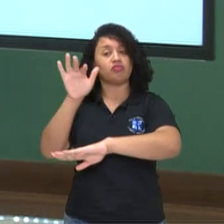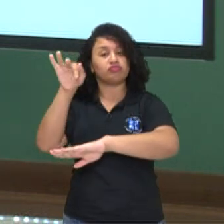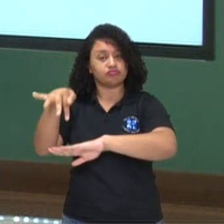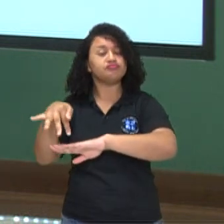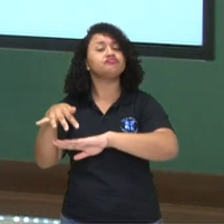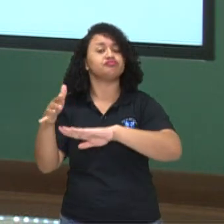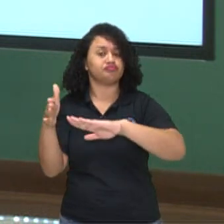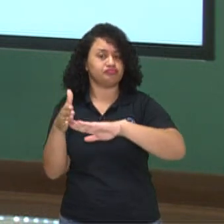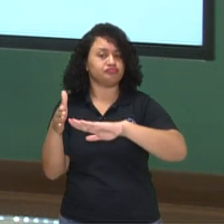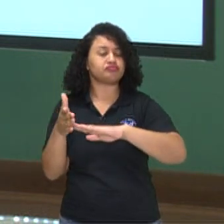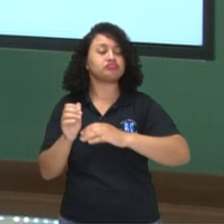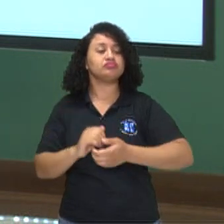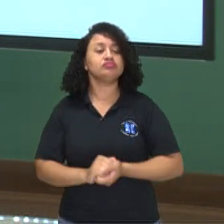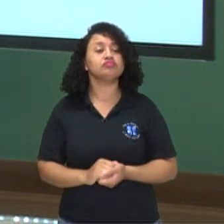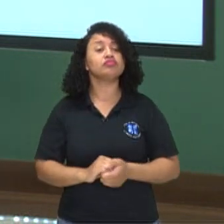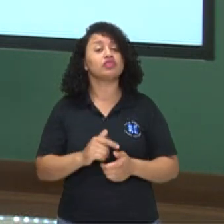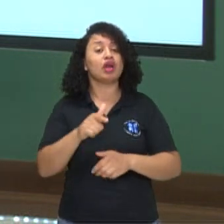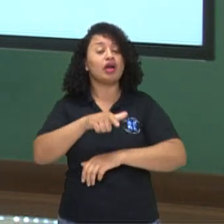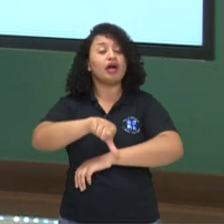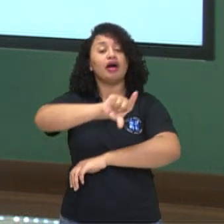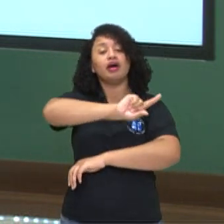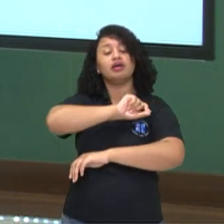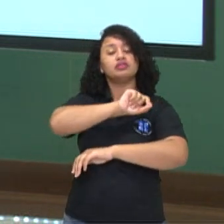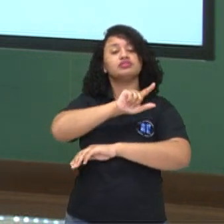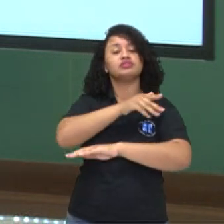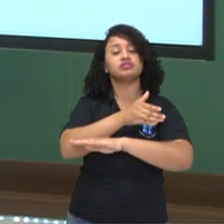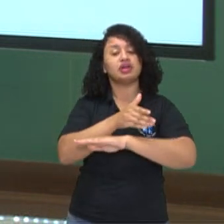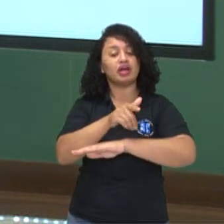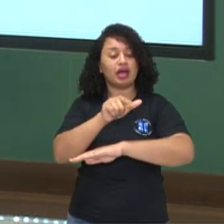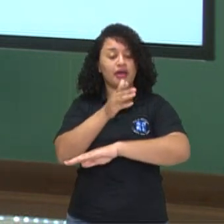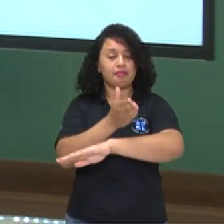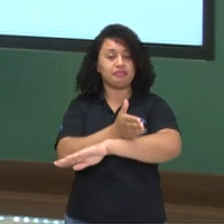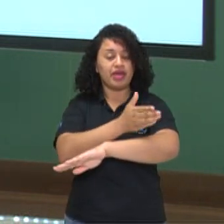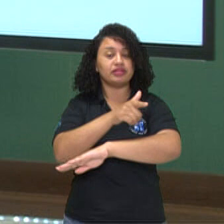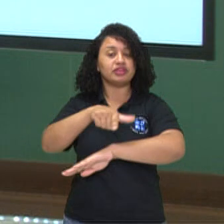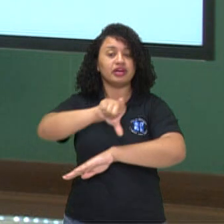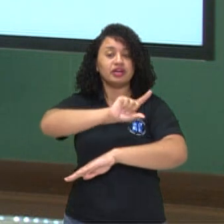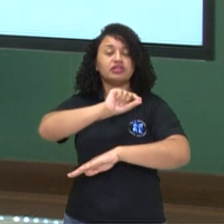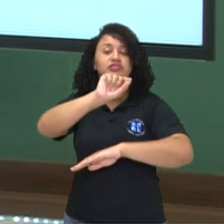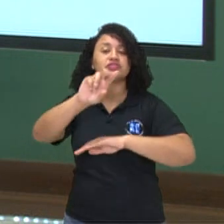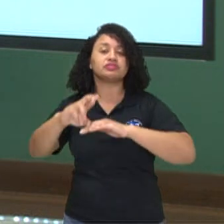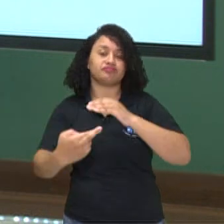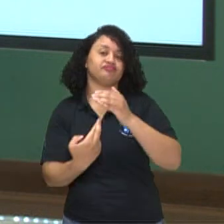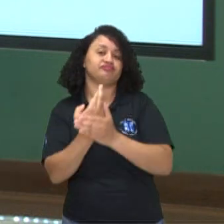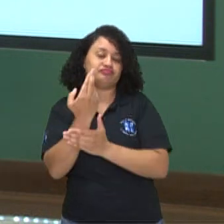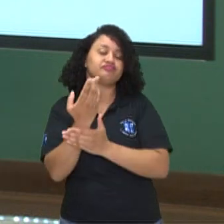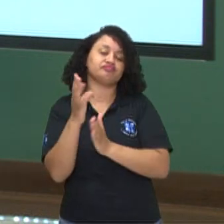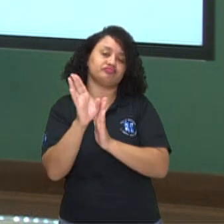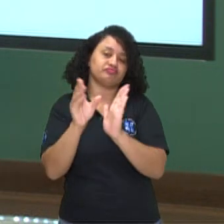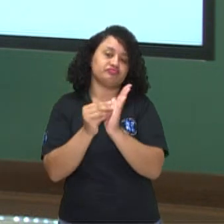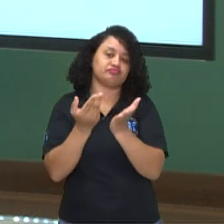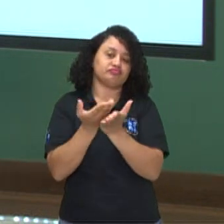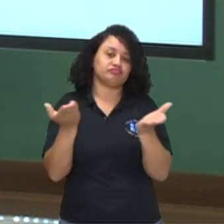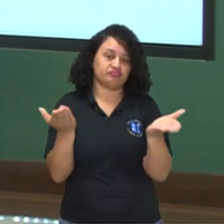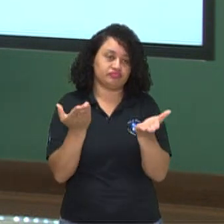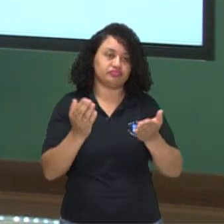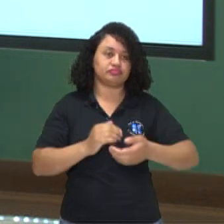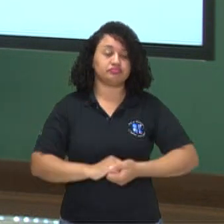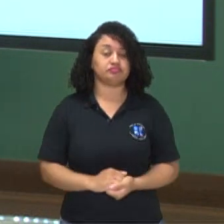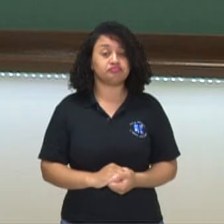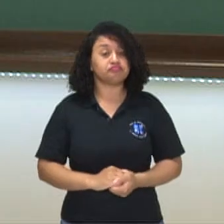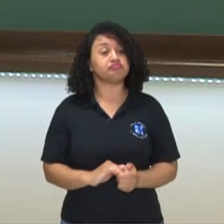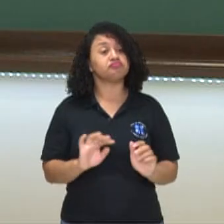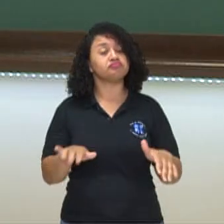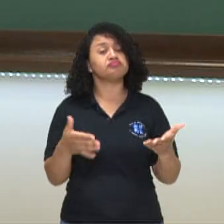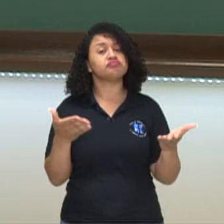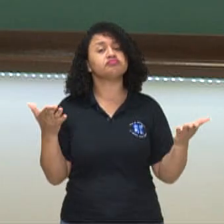Idade Média é o período que antecede o Renascimento, que é o conteúdo desta aula. Aqui,